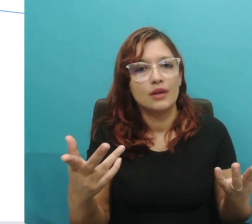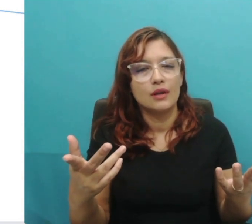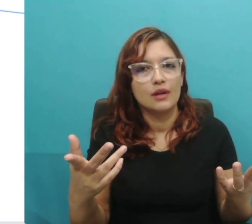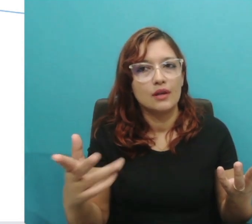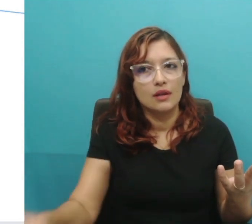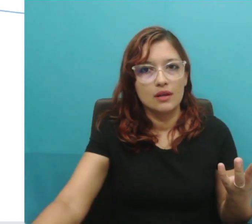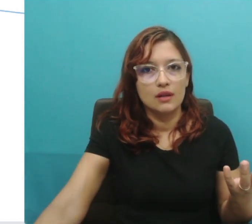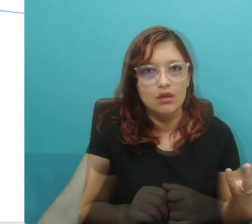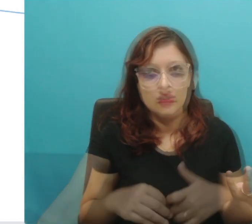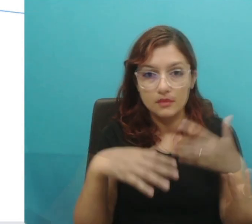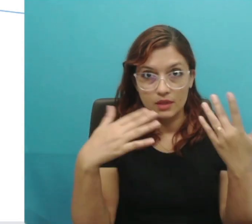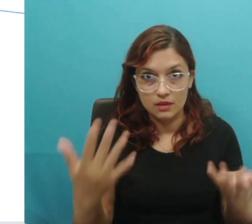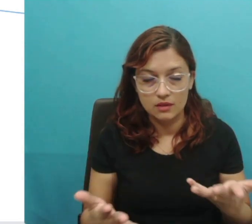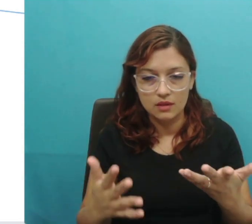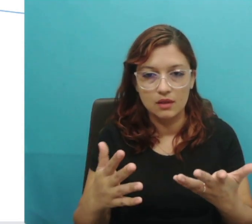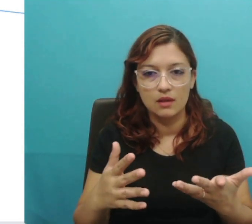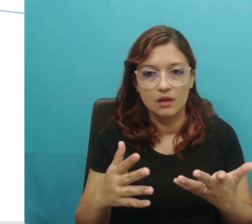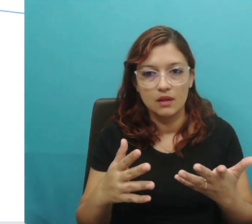pronomes